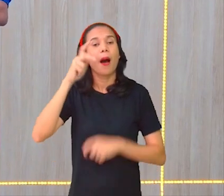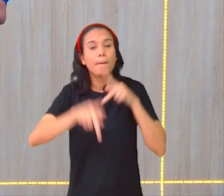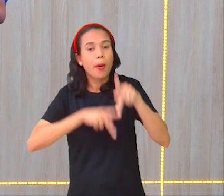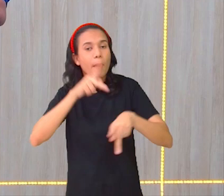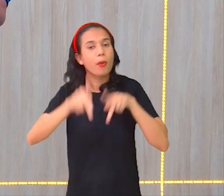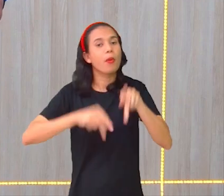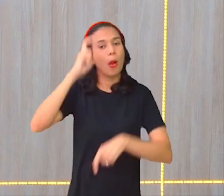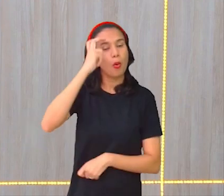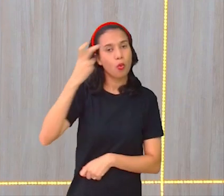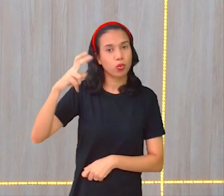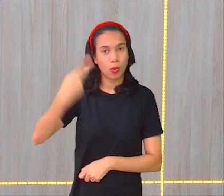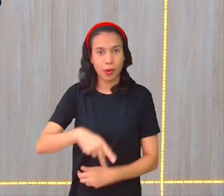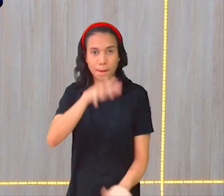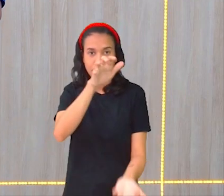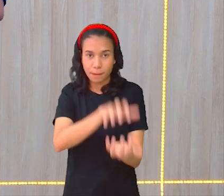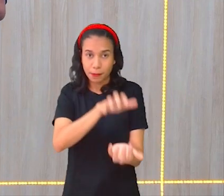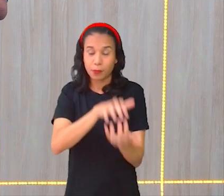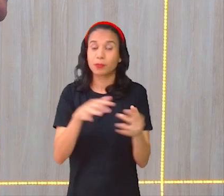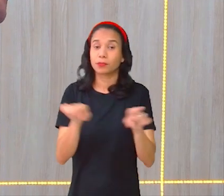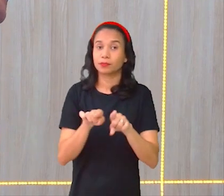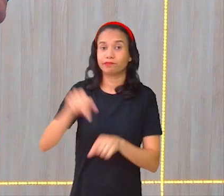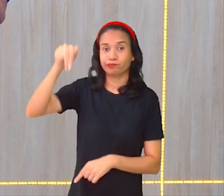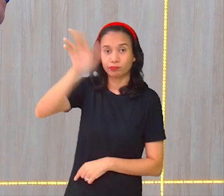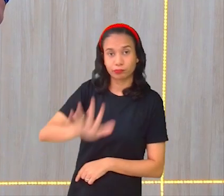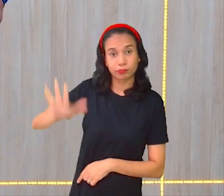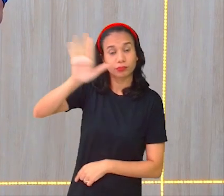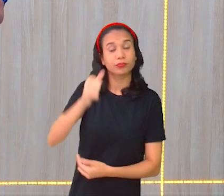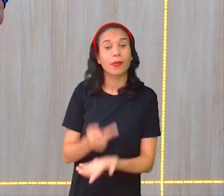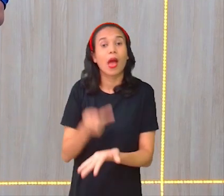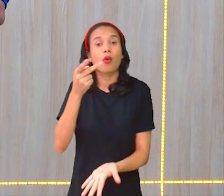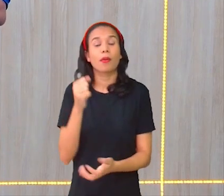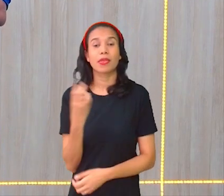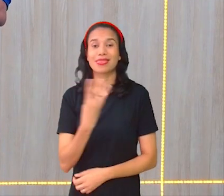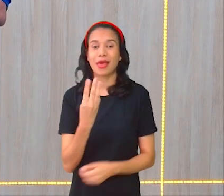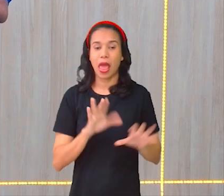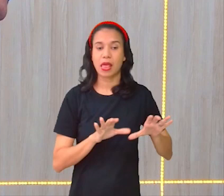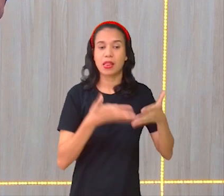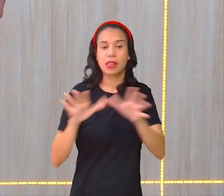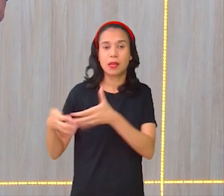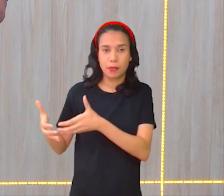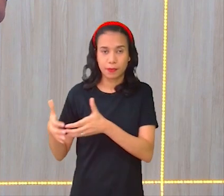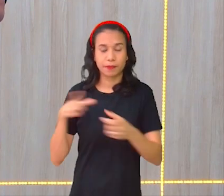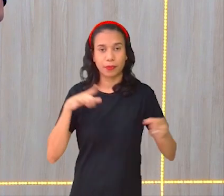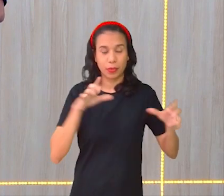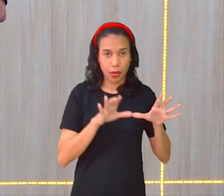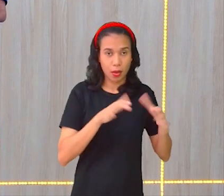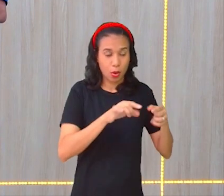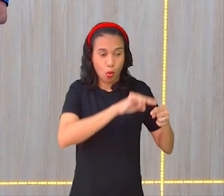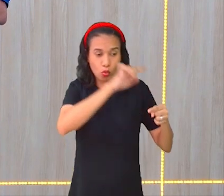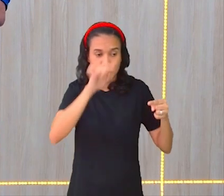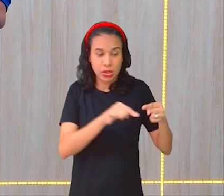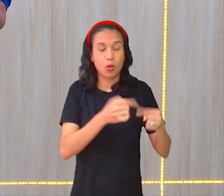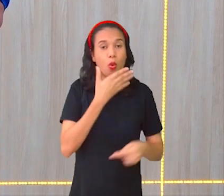em Pernambuco e no Nordeste, ela acontece em 3 ciclos, tá? Existe o ciclo